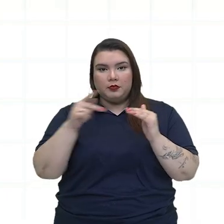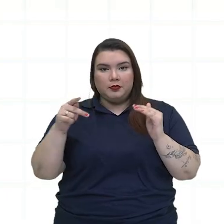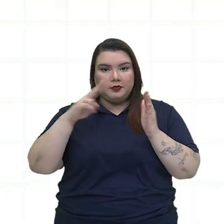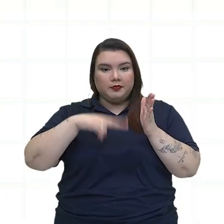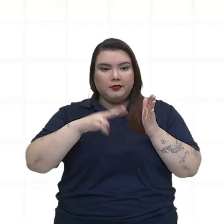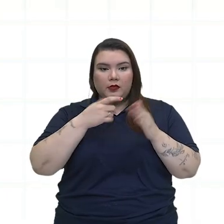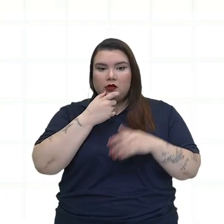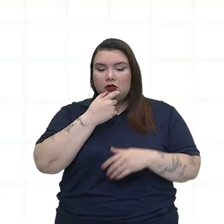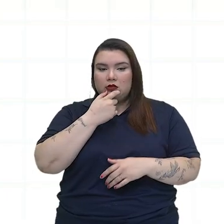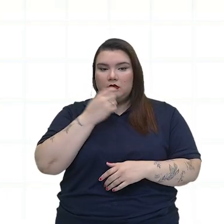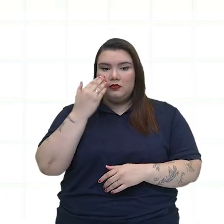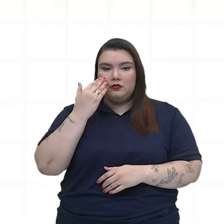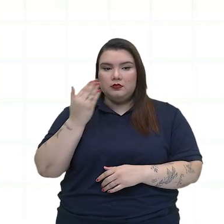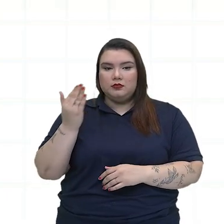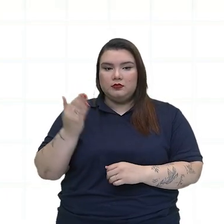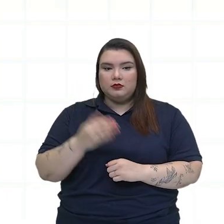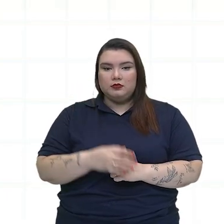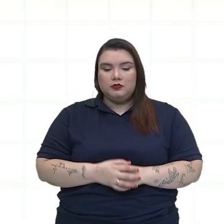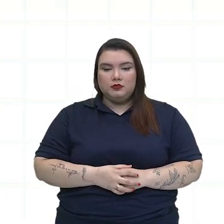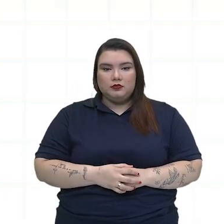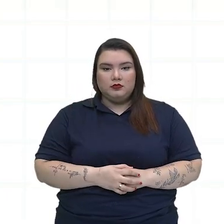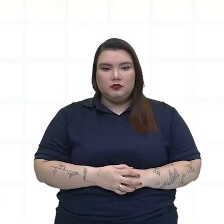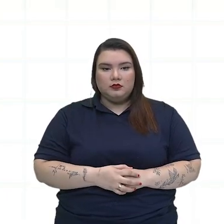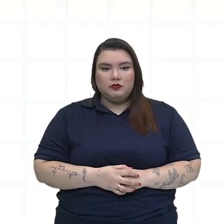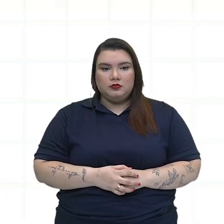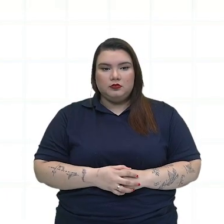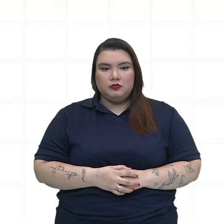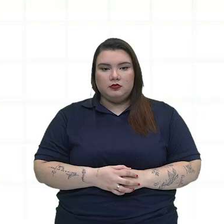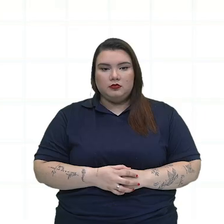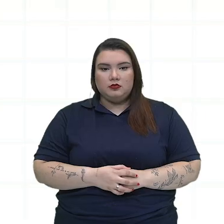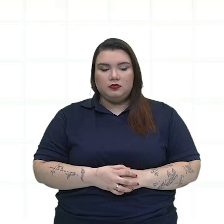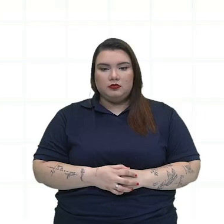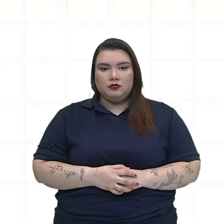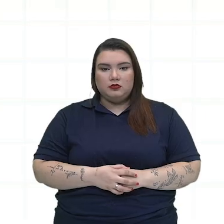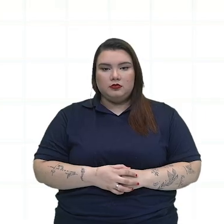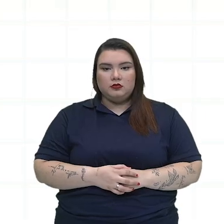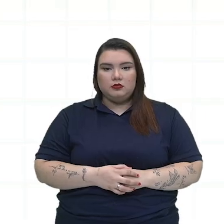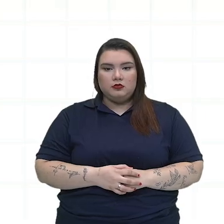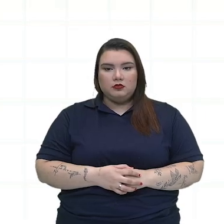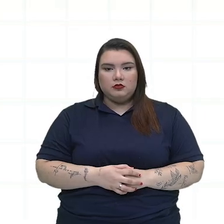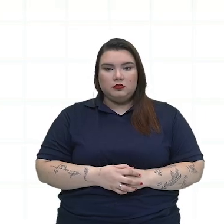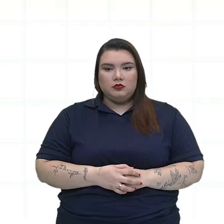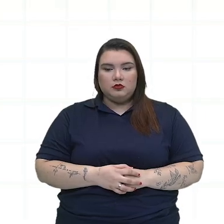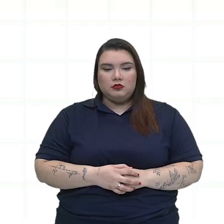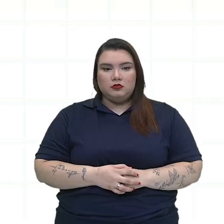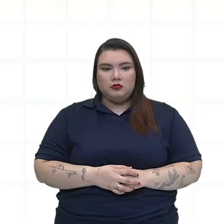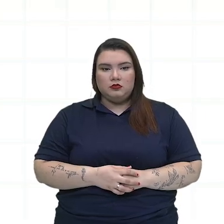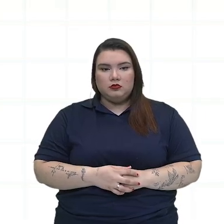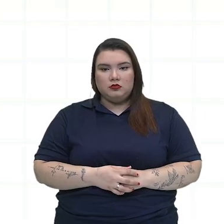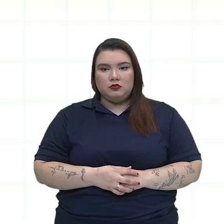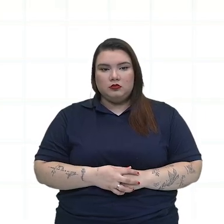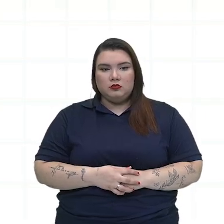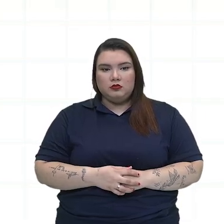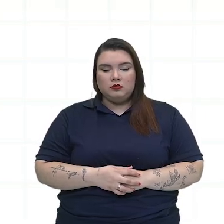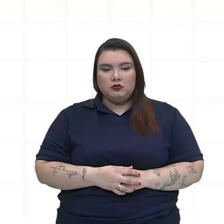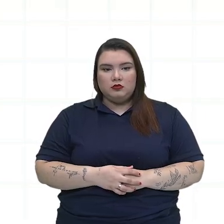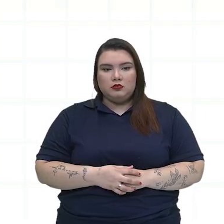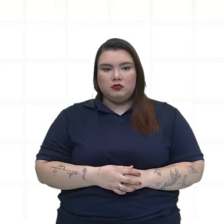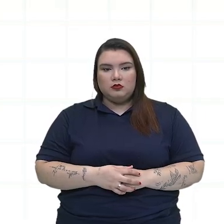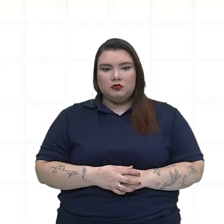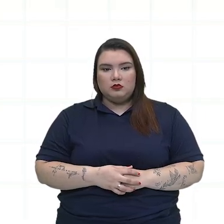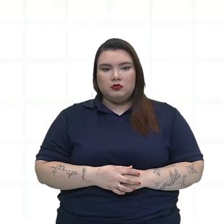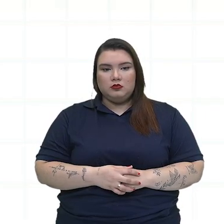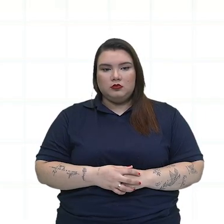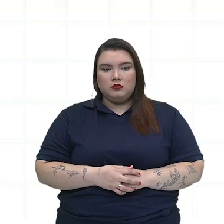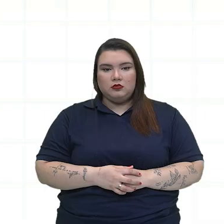central component of a sentence. It is a central component